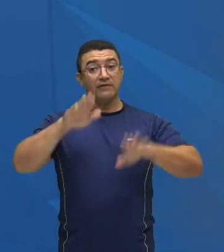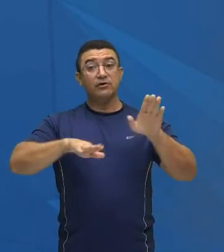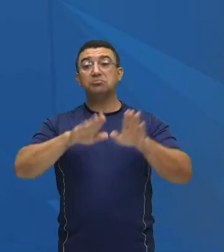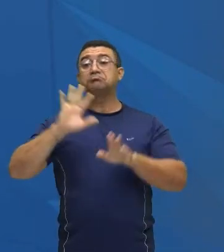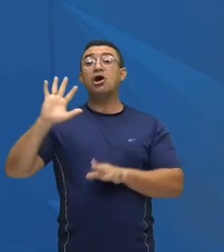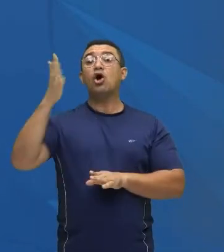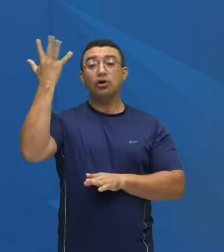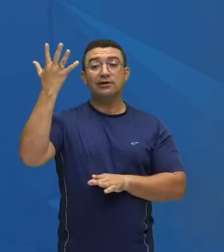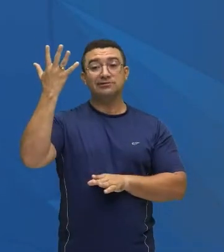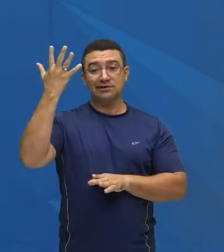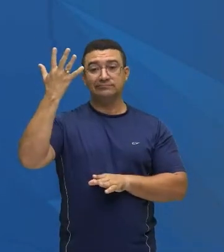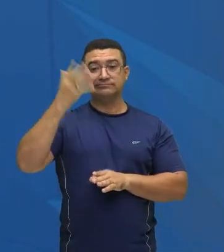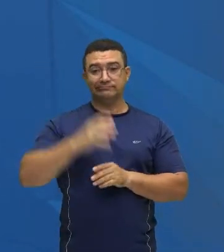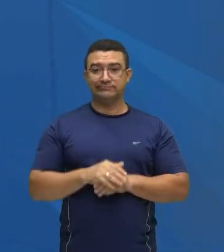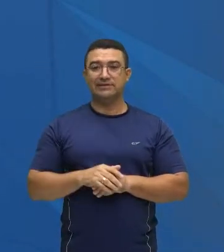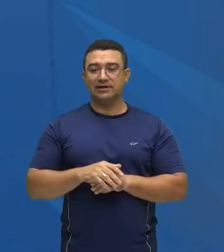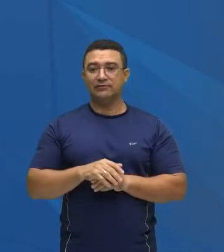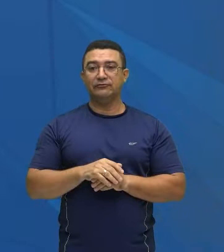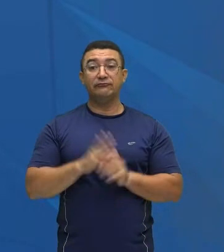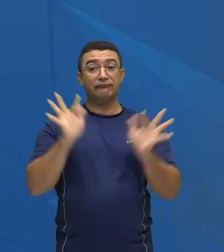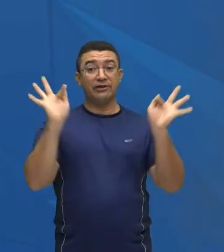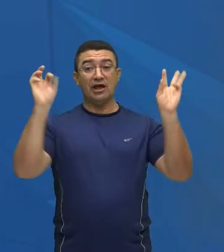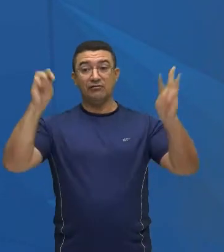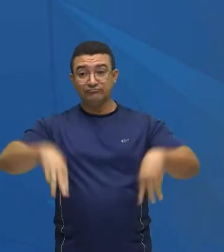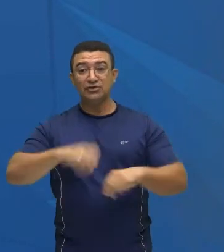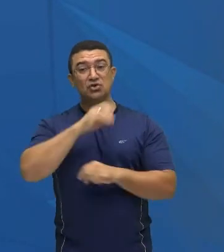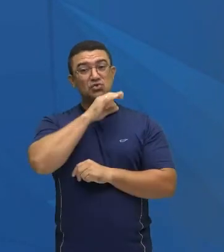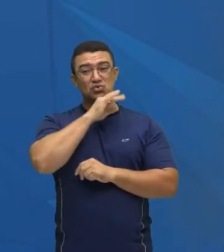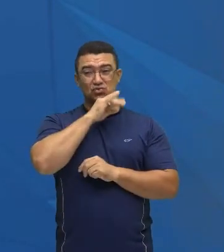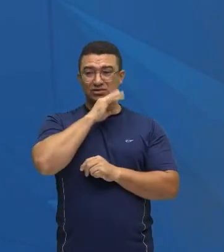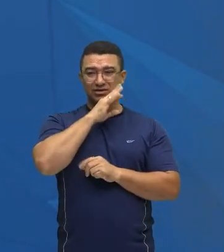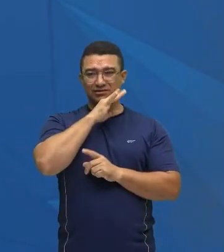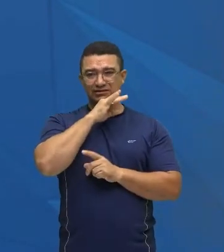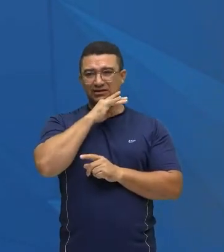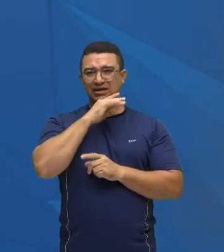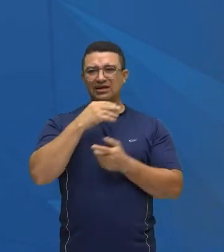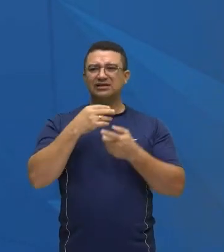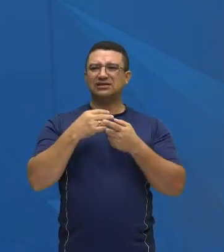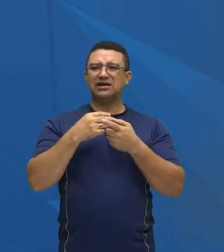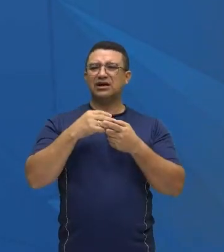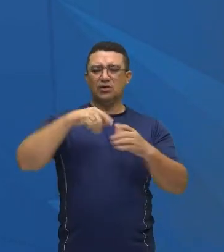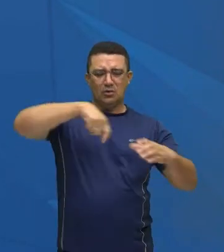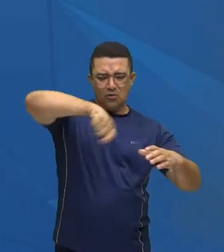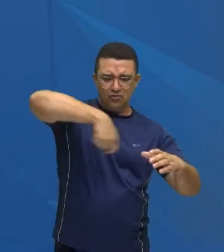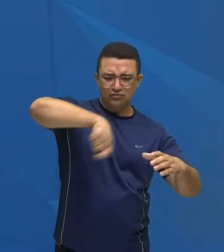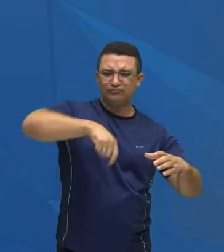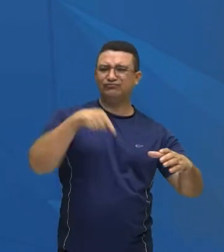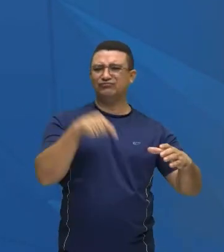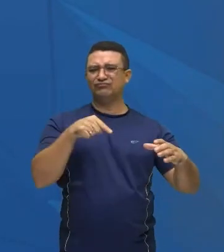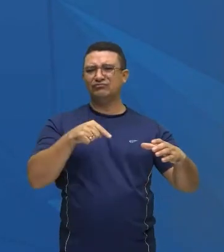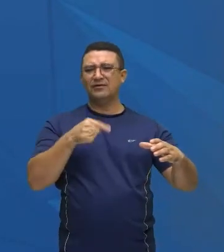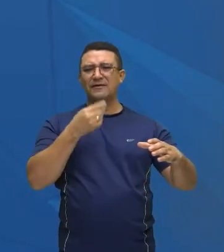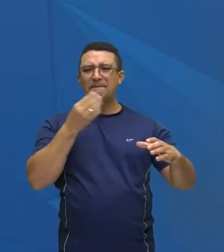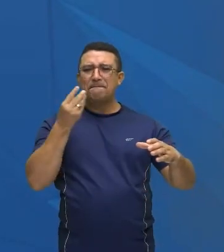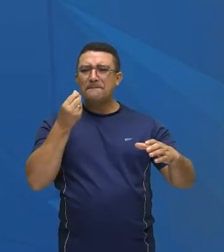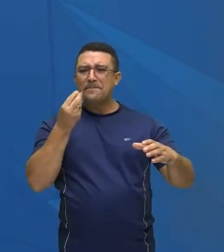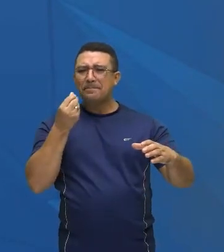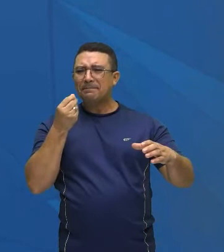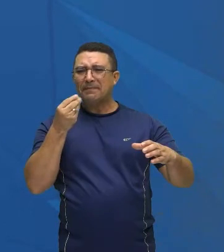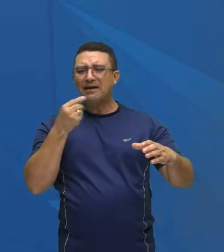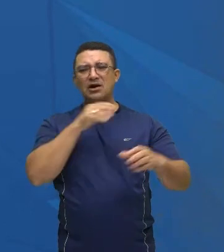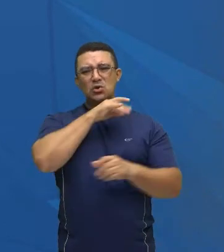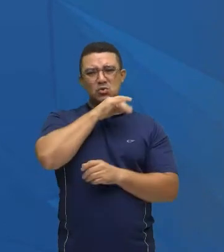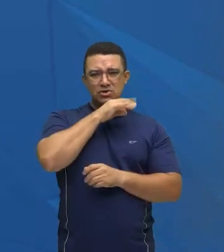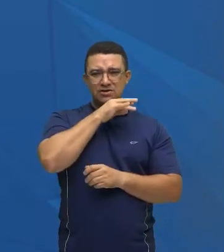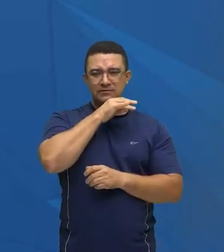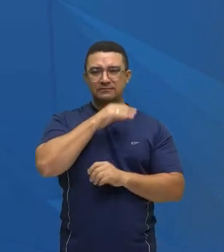consequentemente, a gente vê isso como um resultado final, né, com a pressa ali inimiga da perfeição. Aí temos um exemplo, olha só, quando